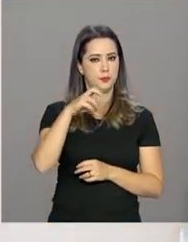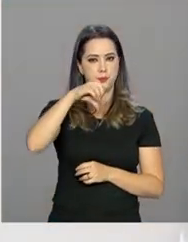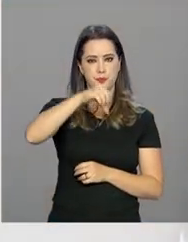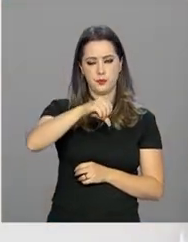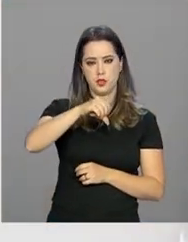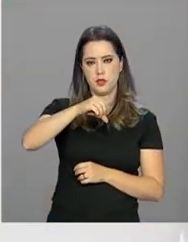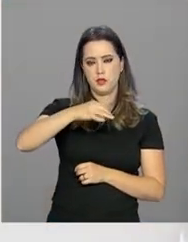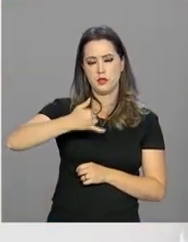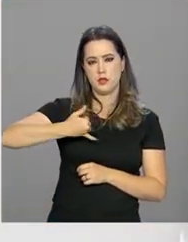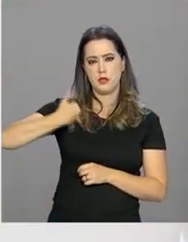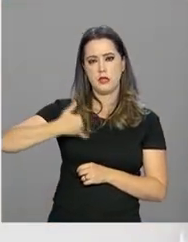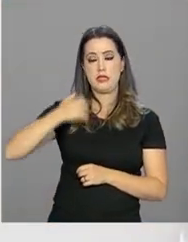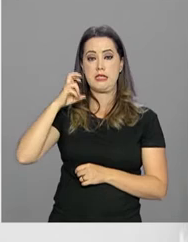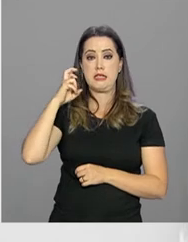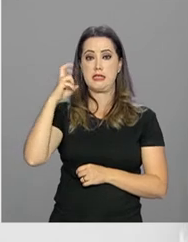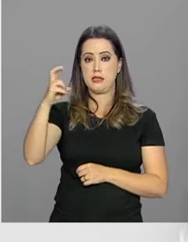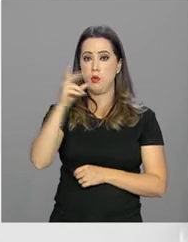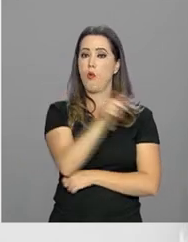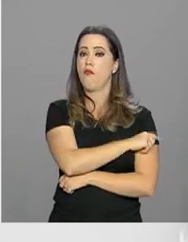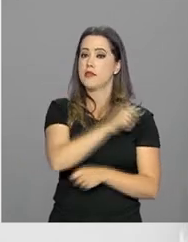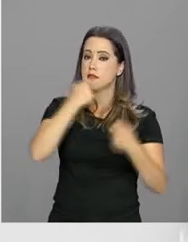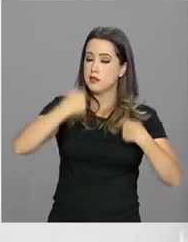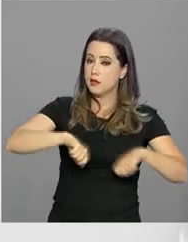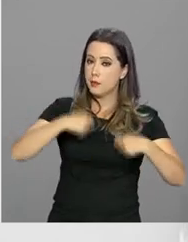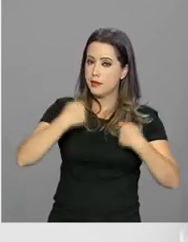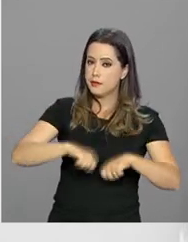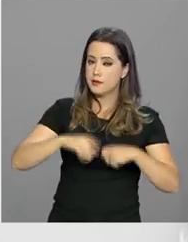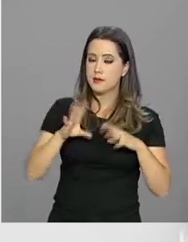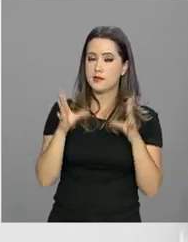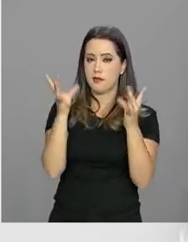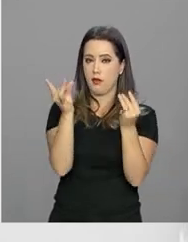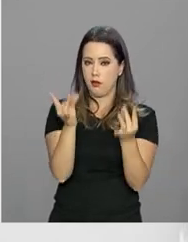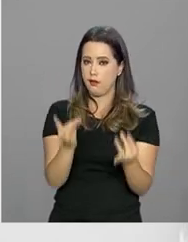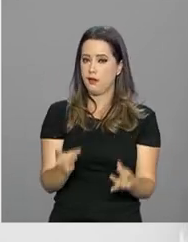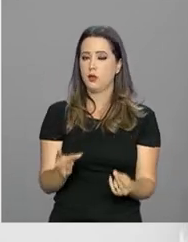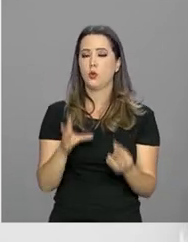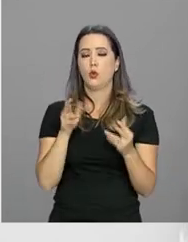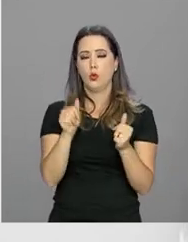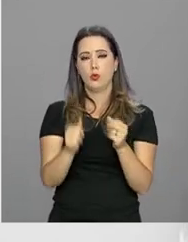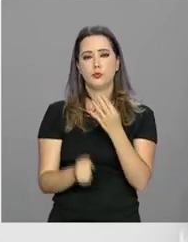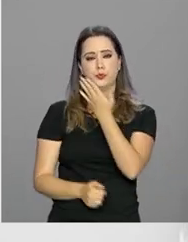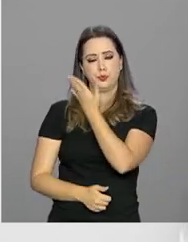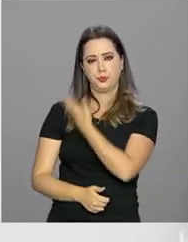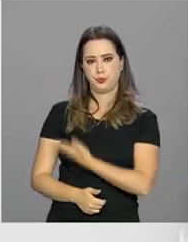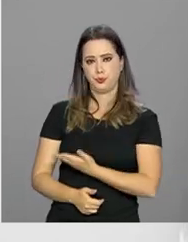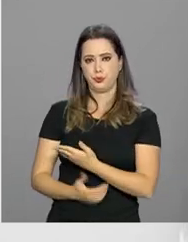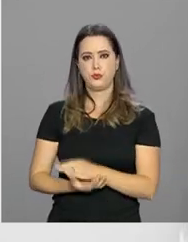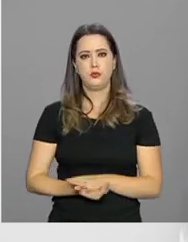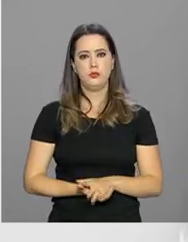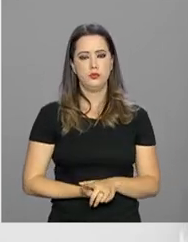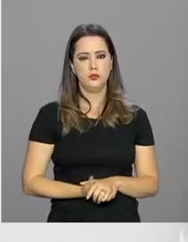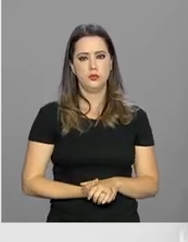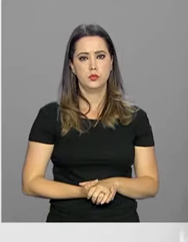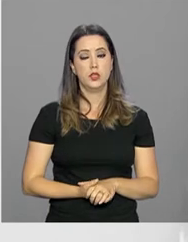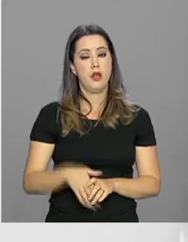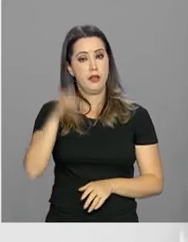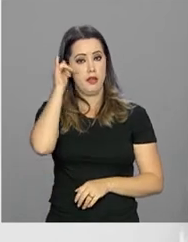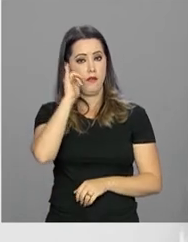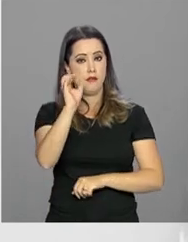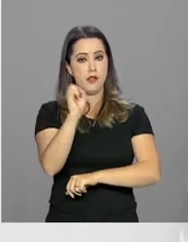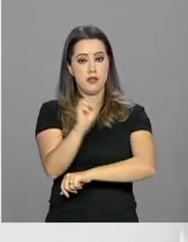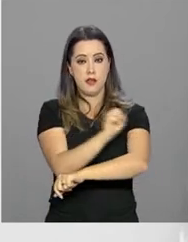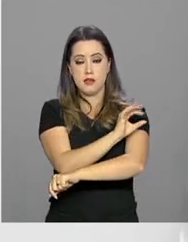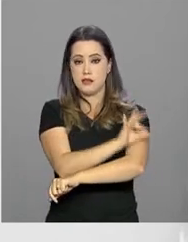anos, são 5 vacinas no calendário, contra a hepatite B, febre amarela e a tríplice viral, que previne